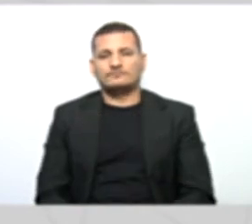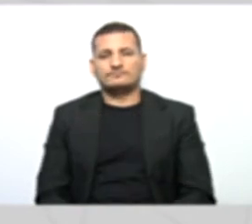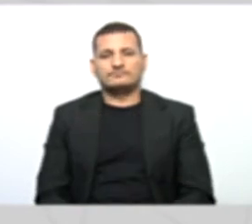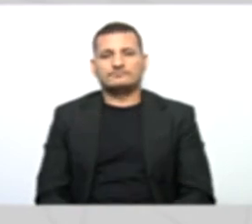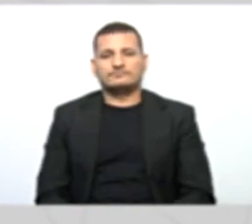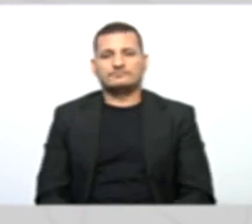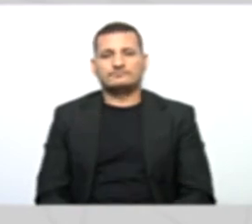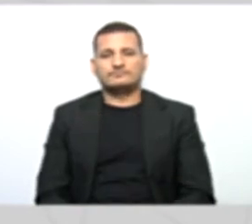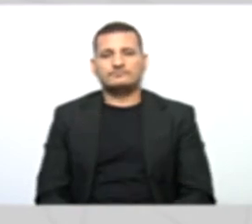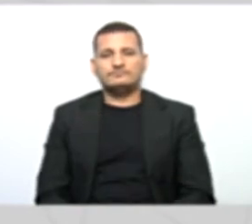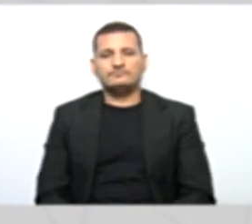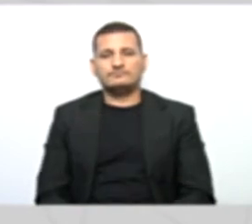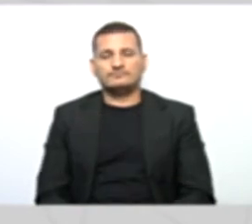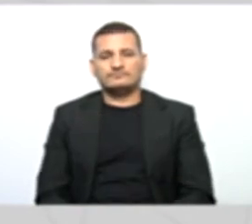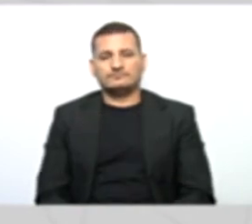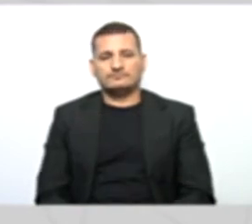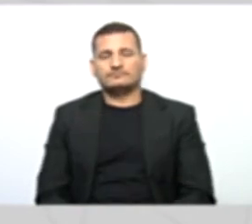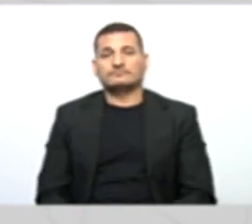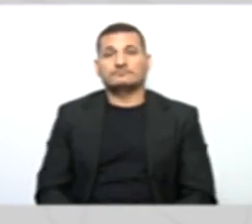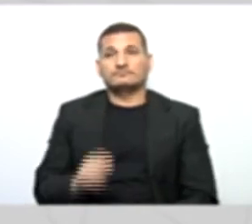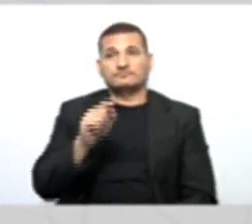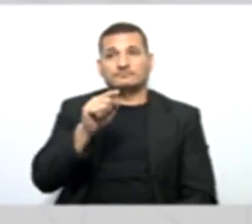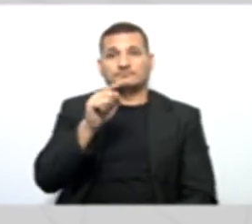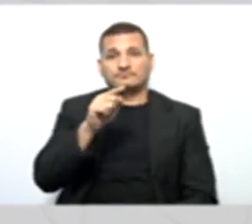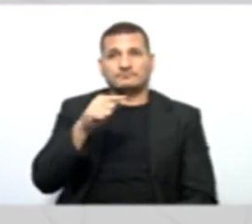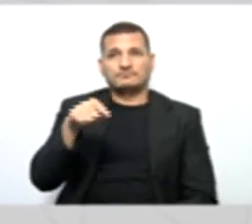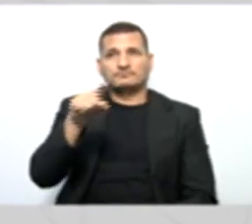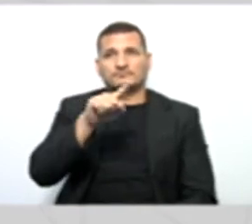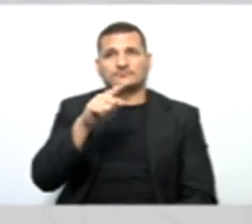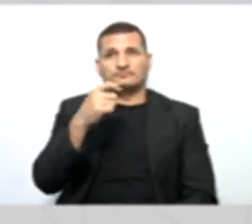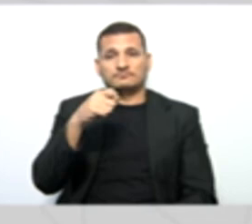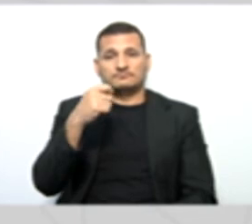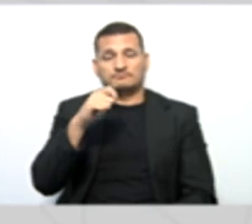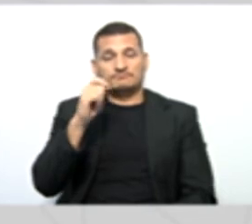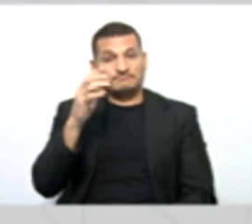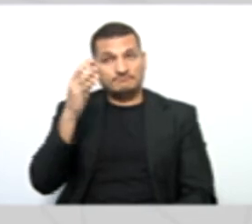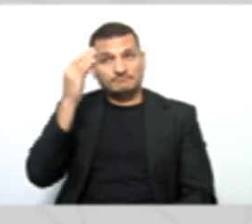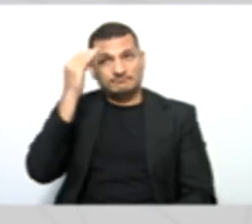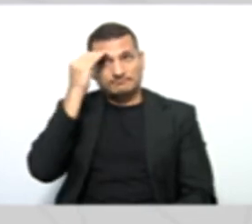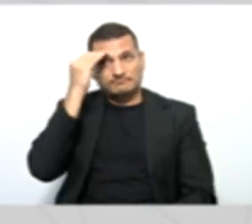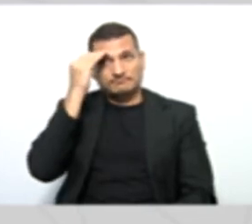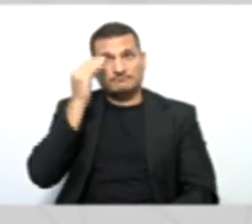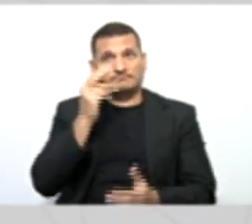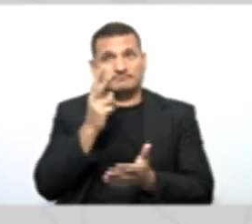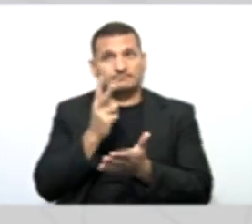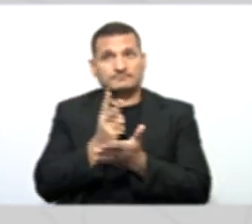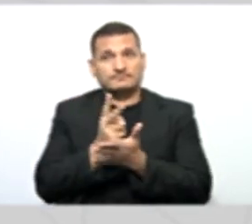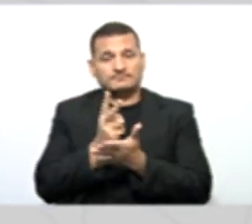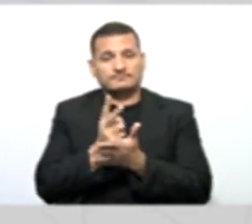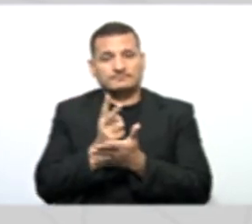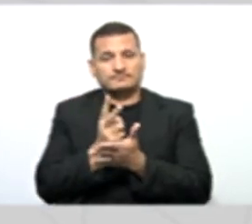Beleza? Isso aqui é algo que vocês têm que ter em mente sempre. É o método mais